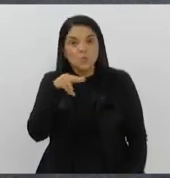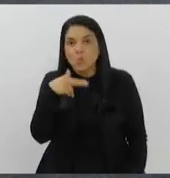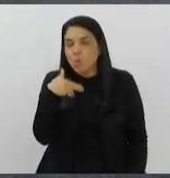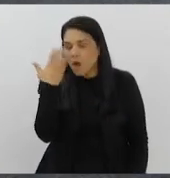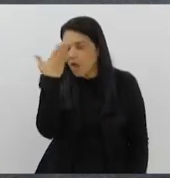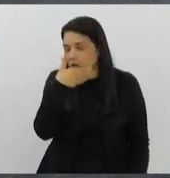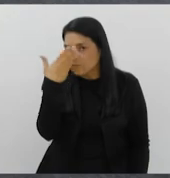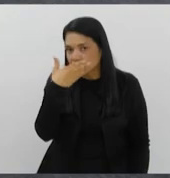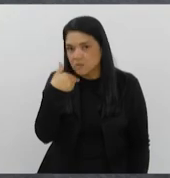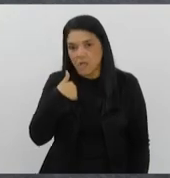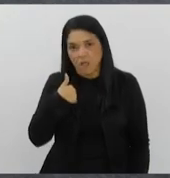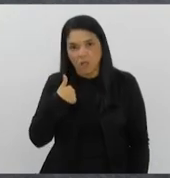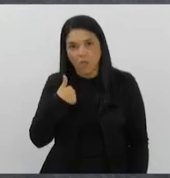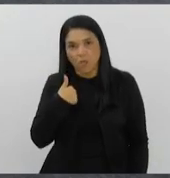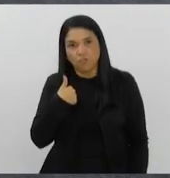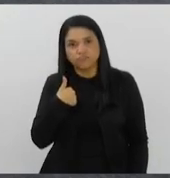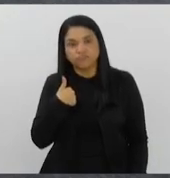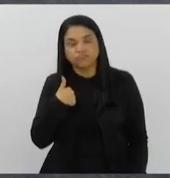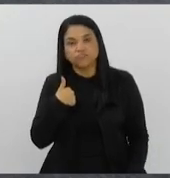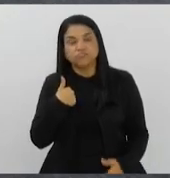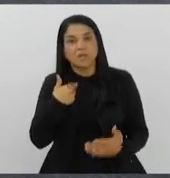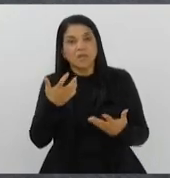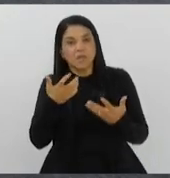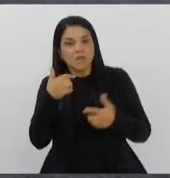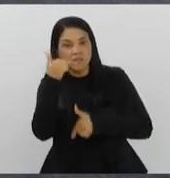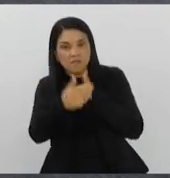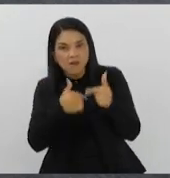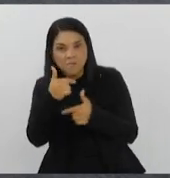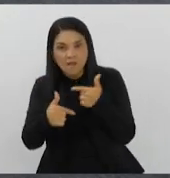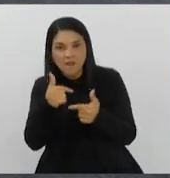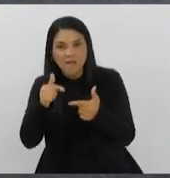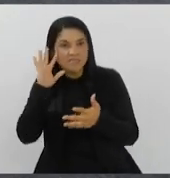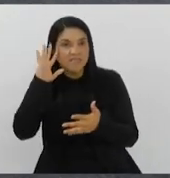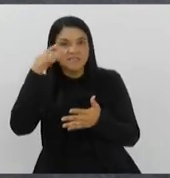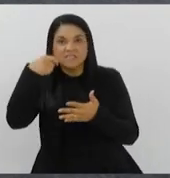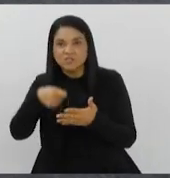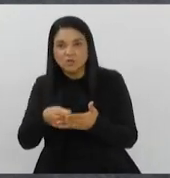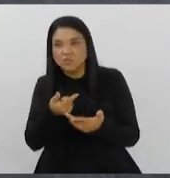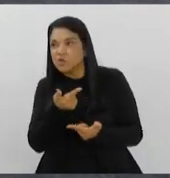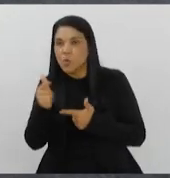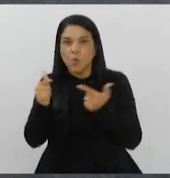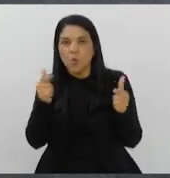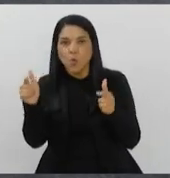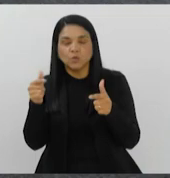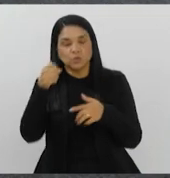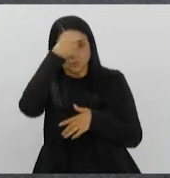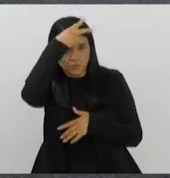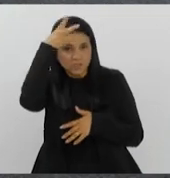menos o tempo que eu tive aqui, a gente querer legislar sobre decisões que são de competência da